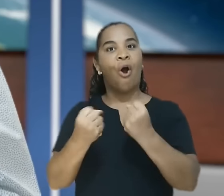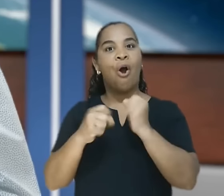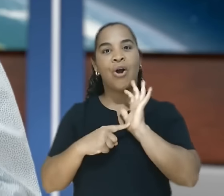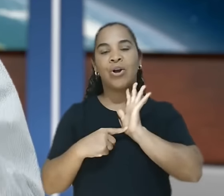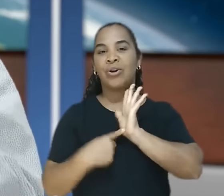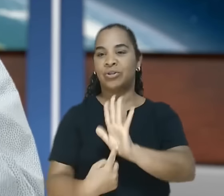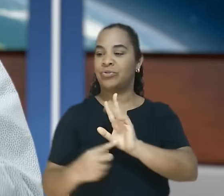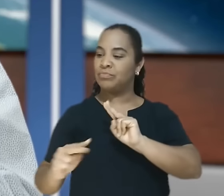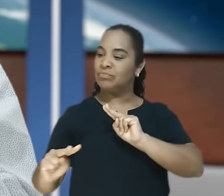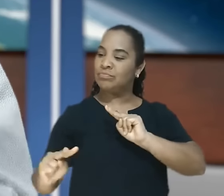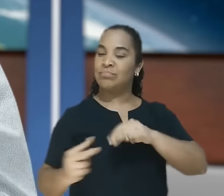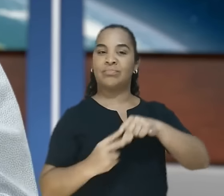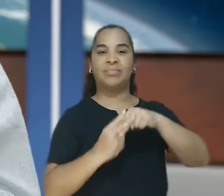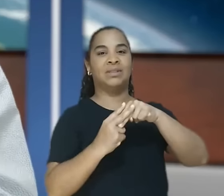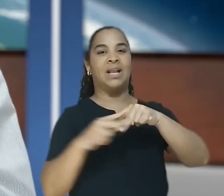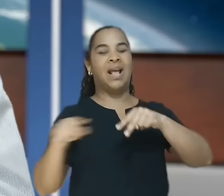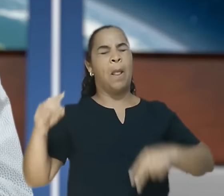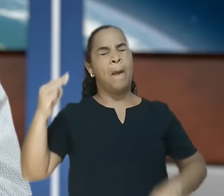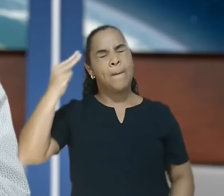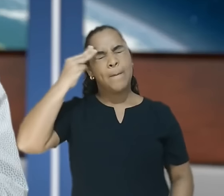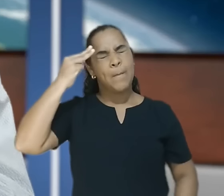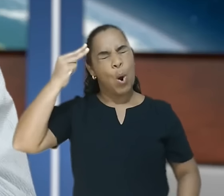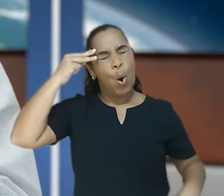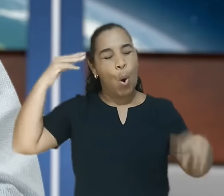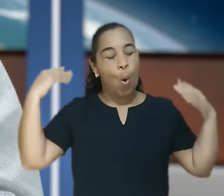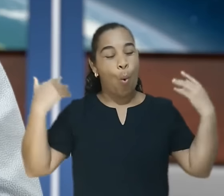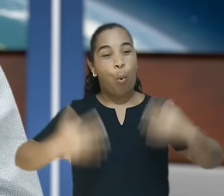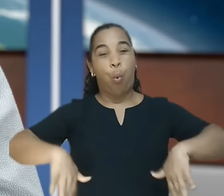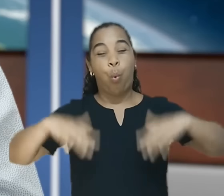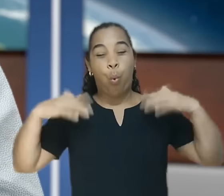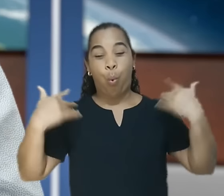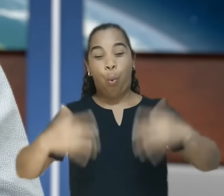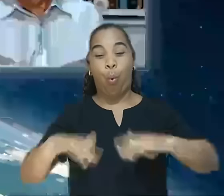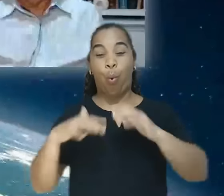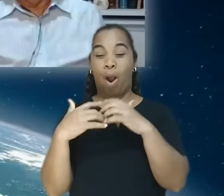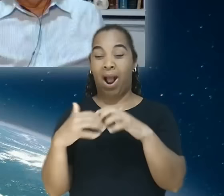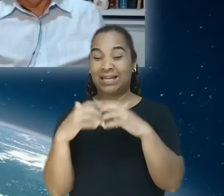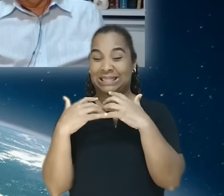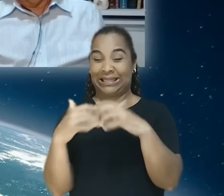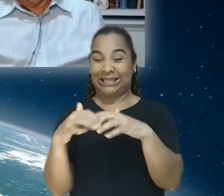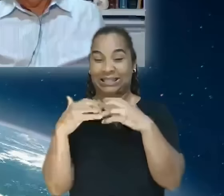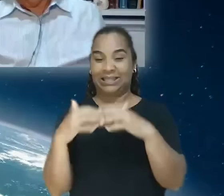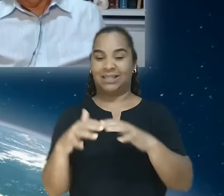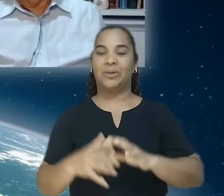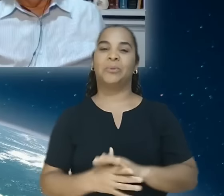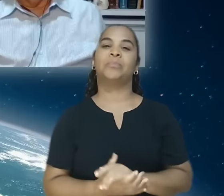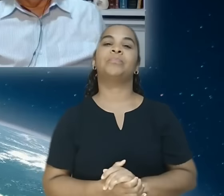Era uma memória Extra Cerebral Muito bem